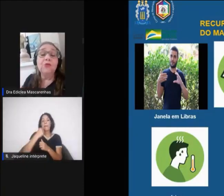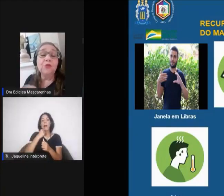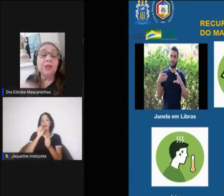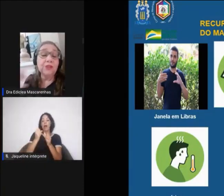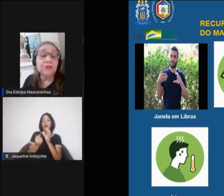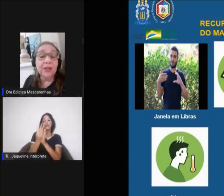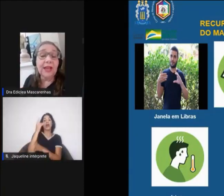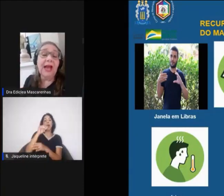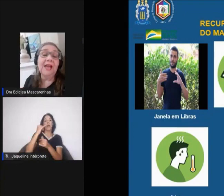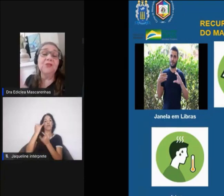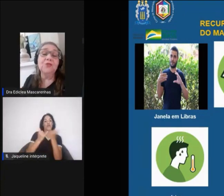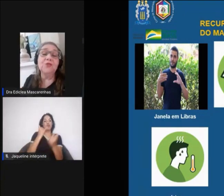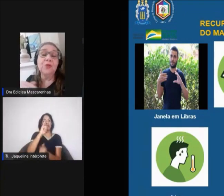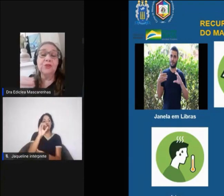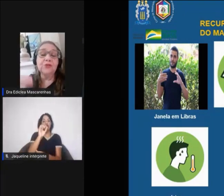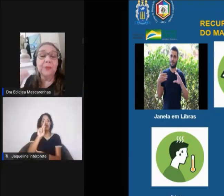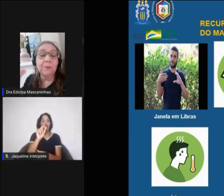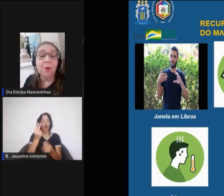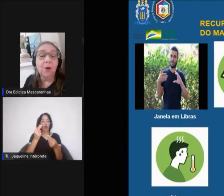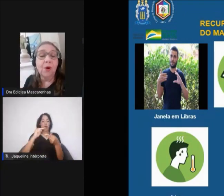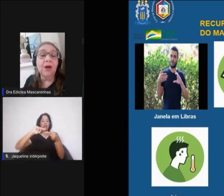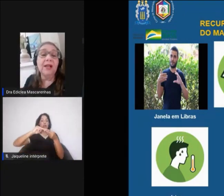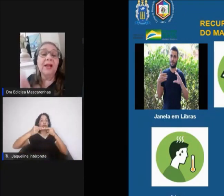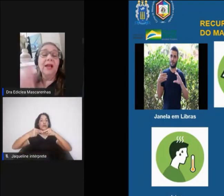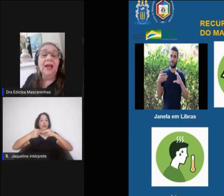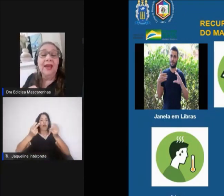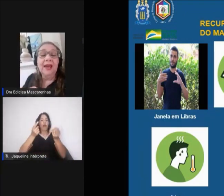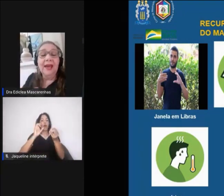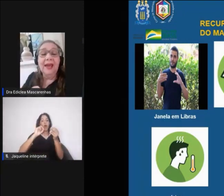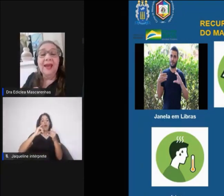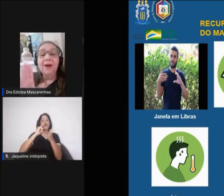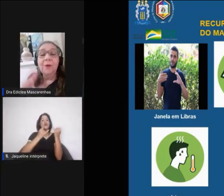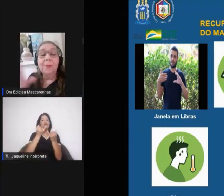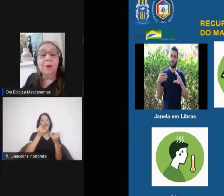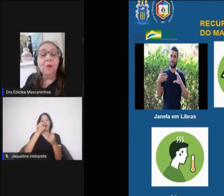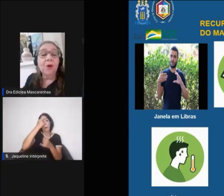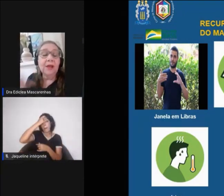jogo, um joguinho de encaixe, um joguinho de memória,